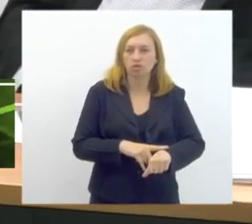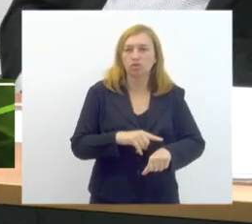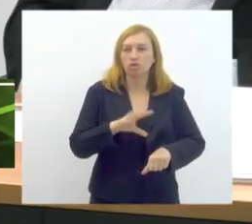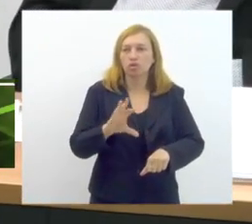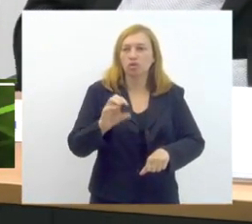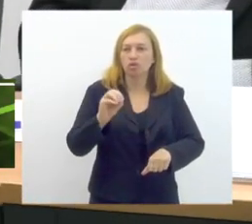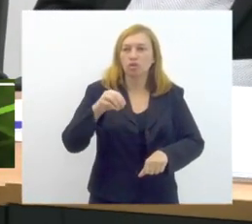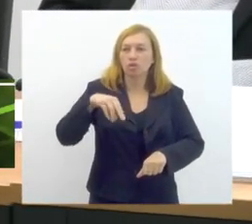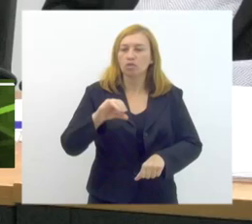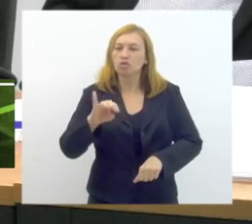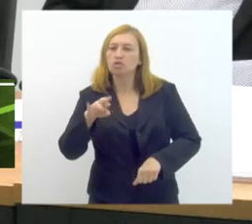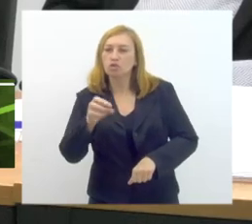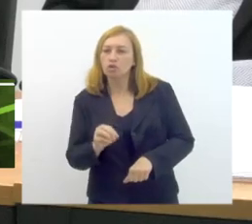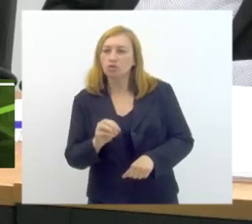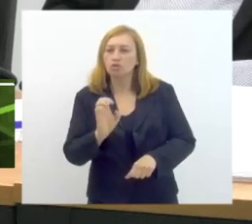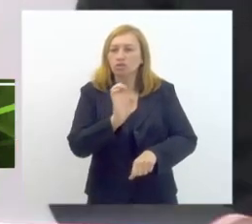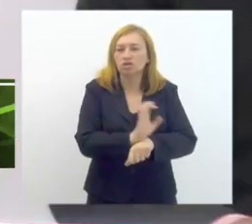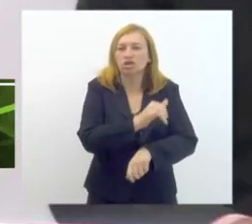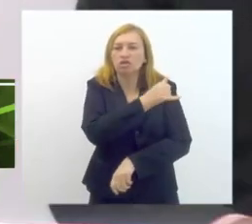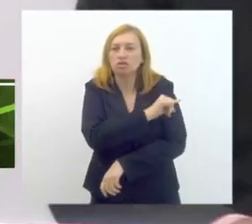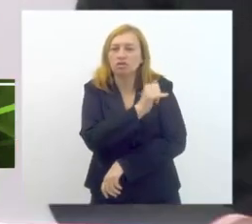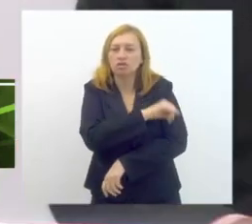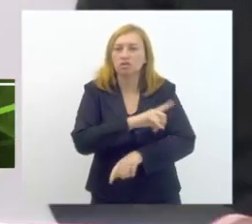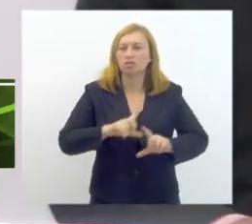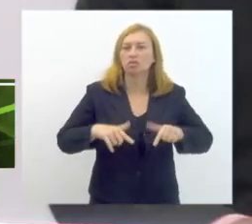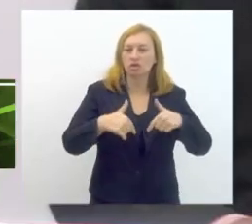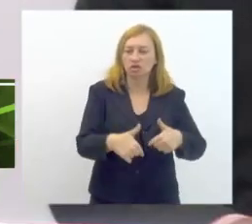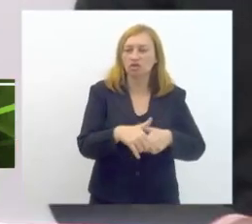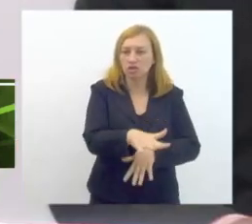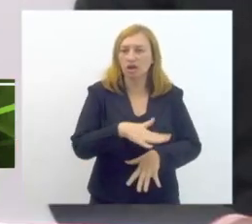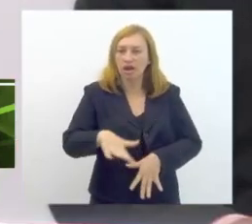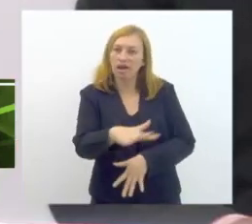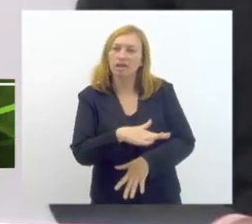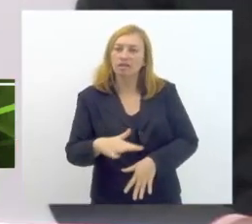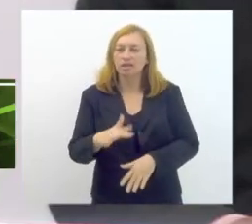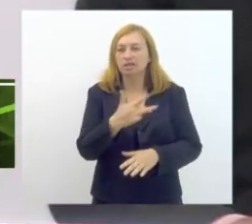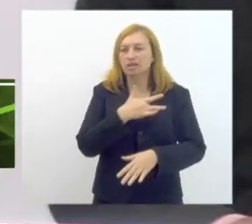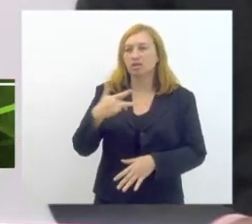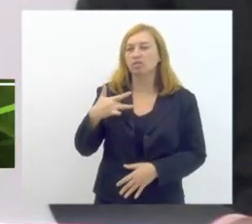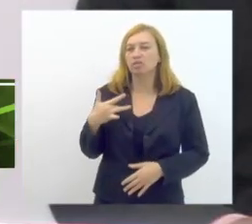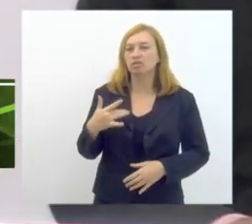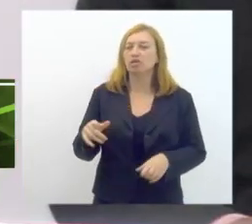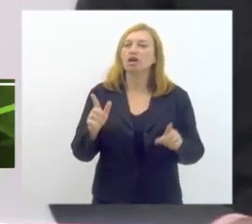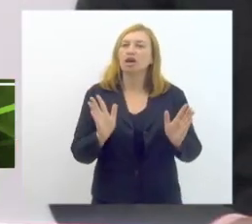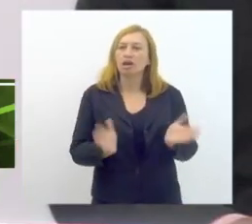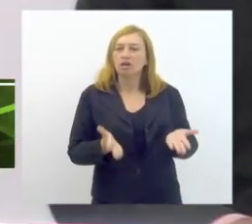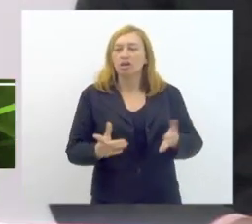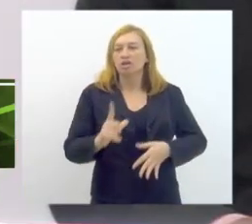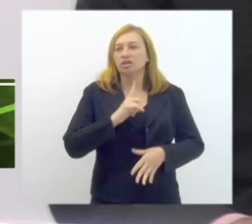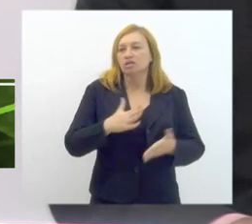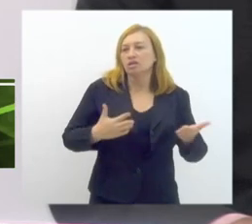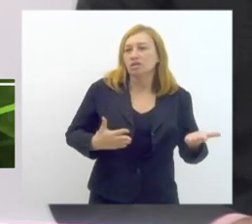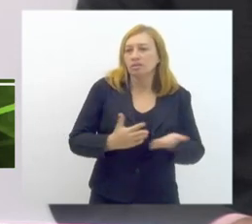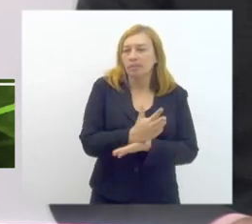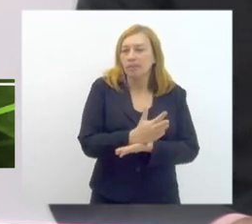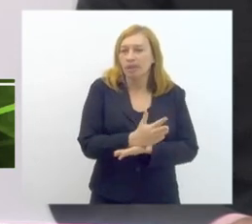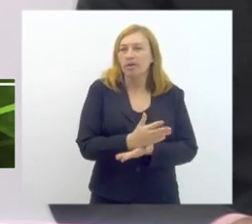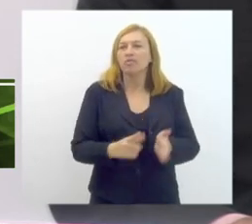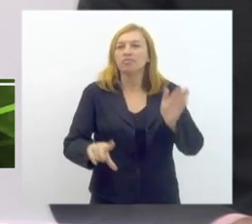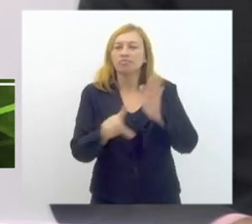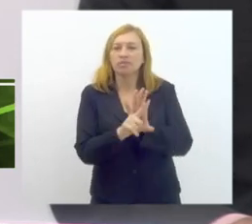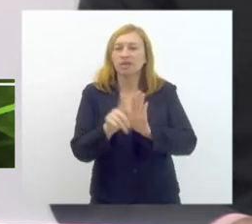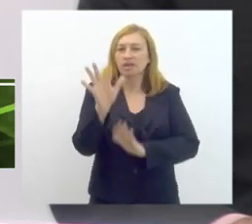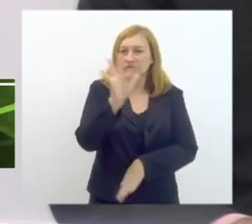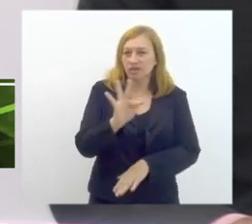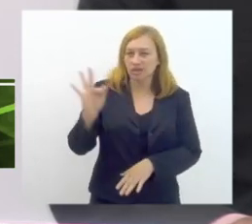Estado do Rio de Janeiro, sobretudo na atuação da área da saúde. E tivemos agora a aprovação de uma lei federal